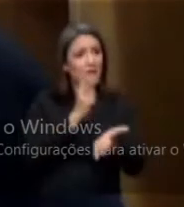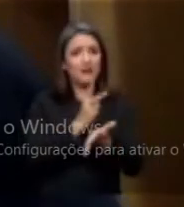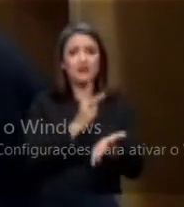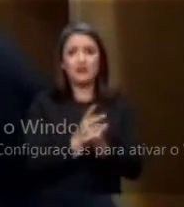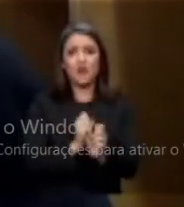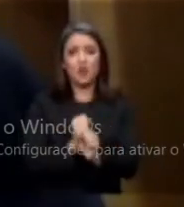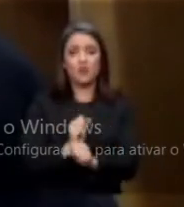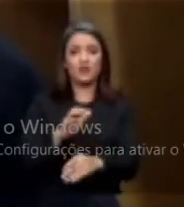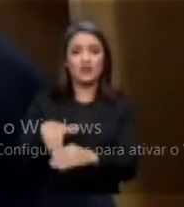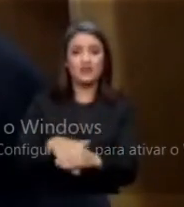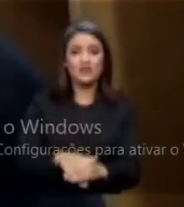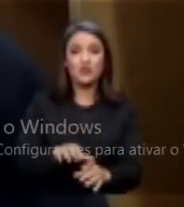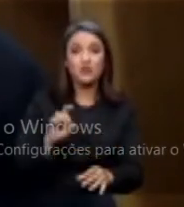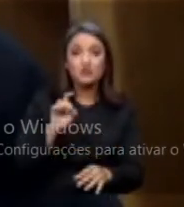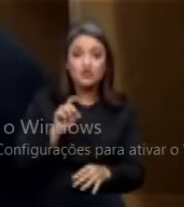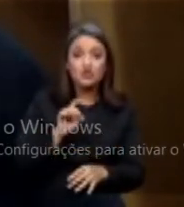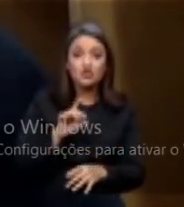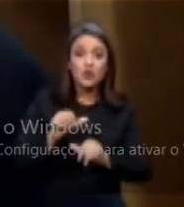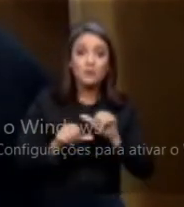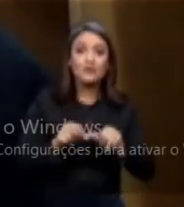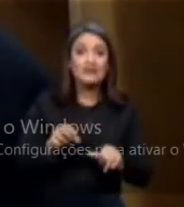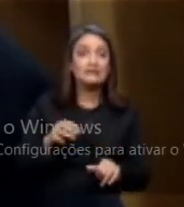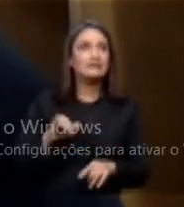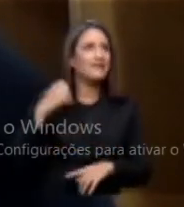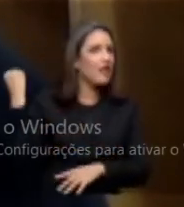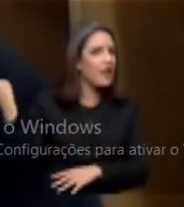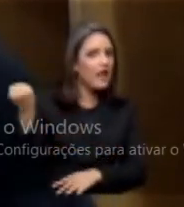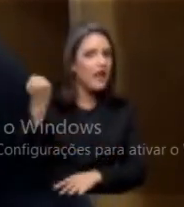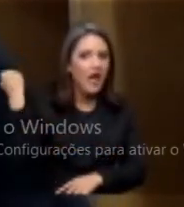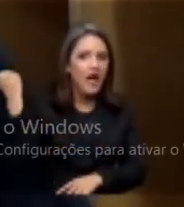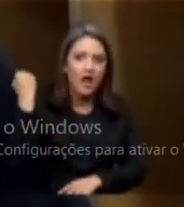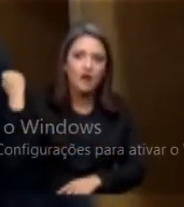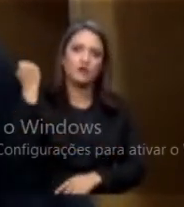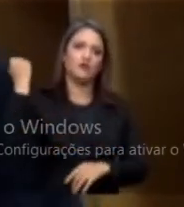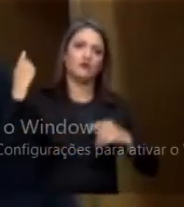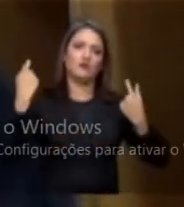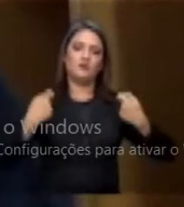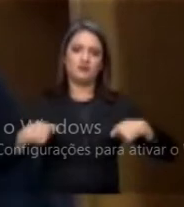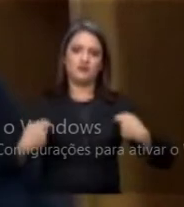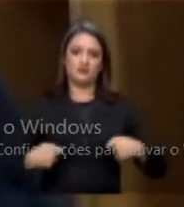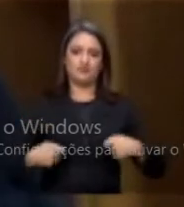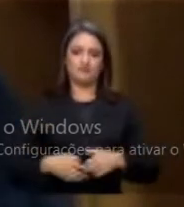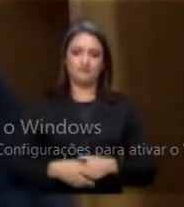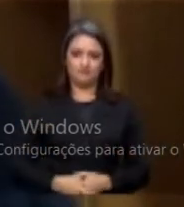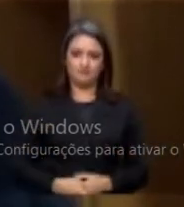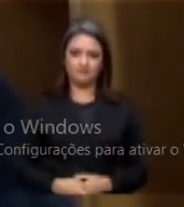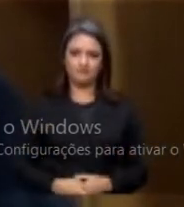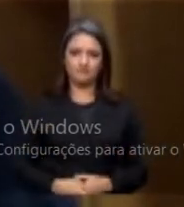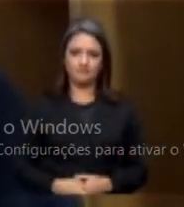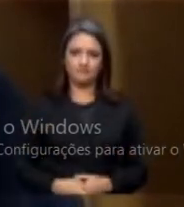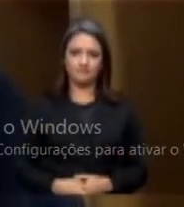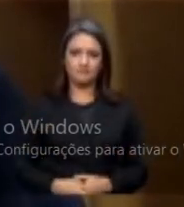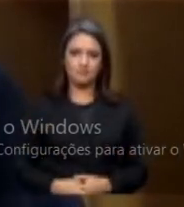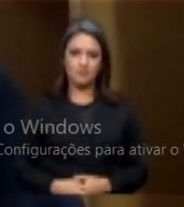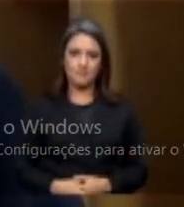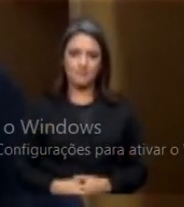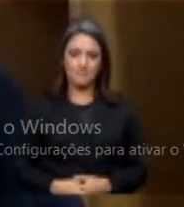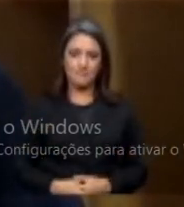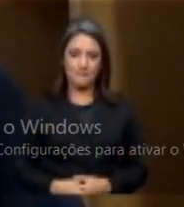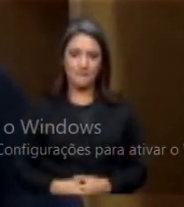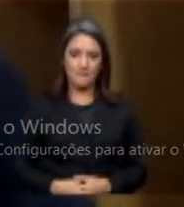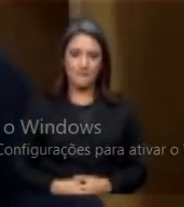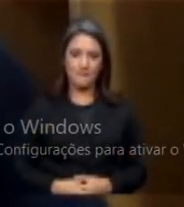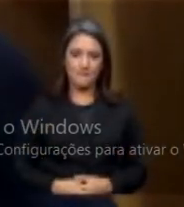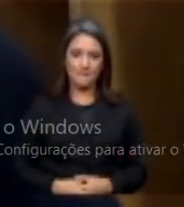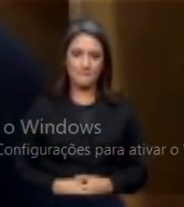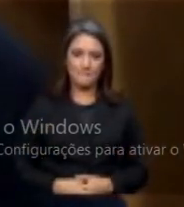façamos intervenções quando for extremamente flagrante a inconstitucionalidade. Ainda neste